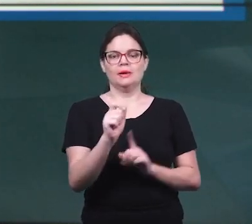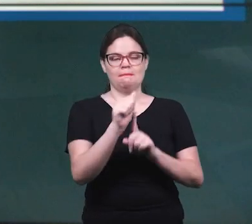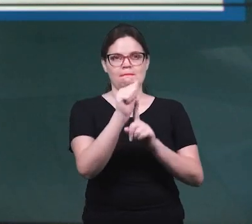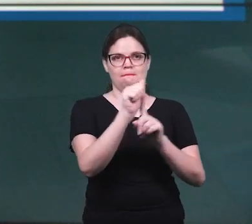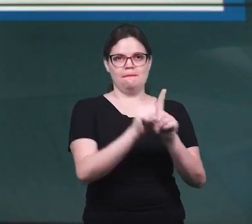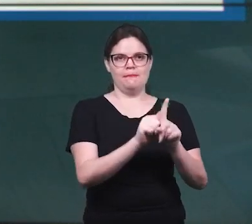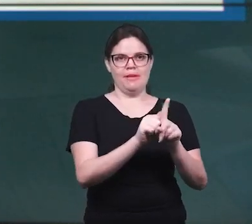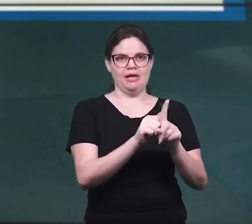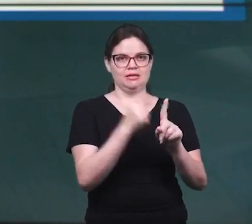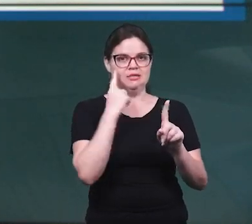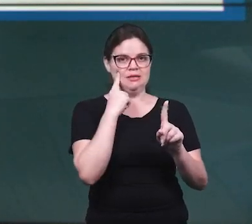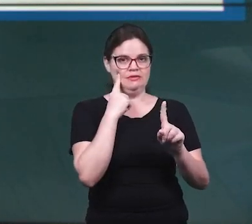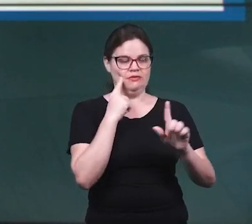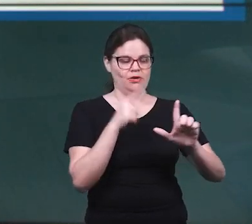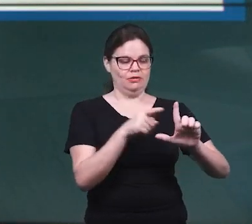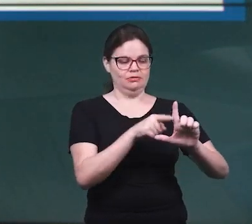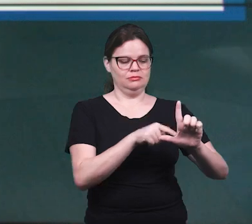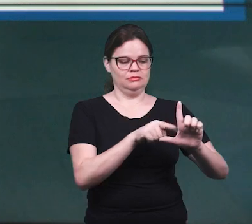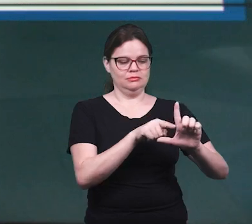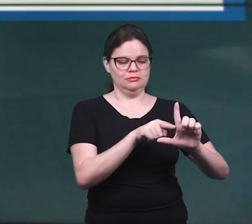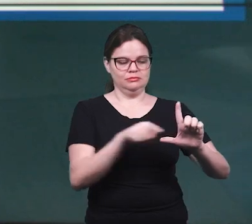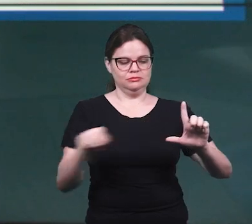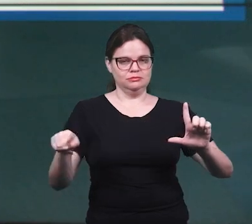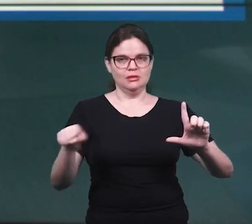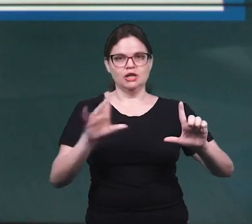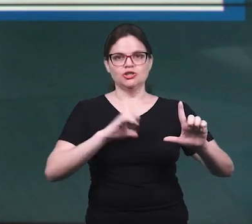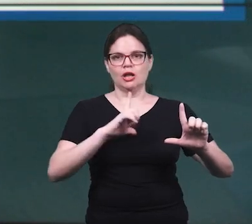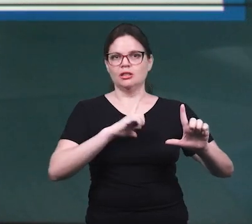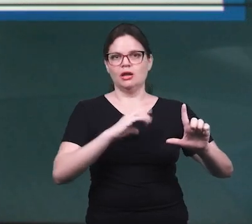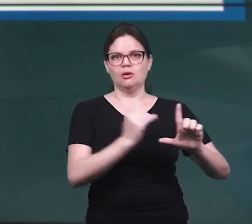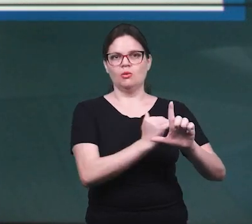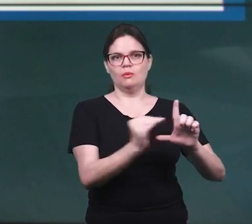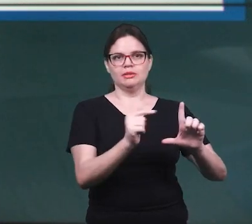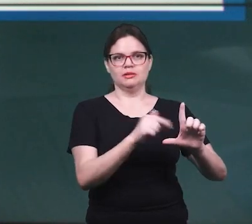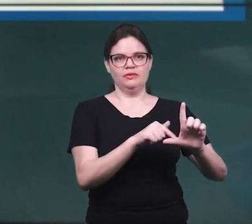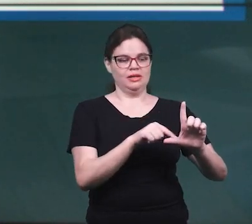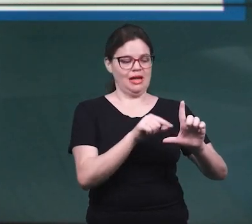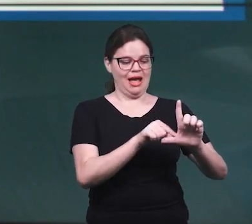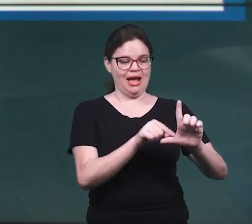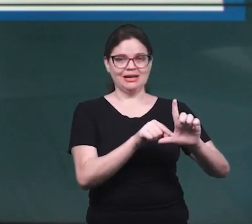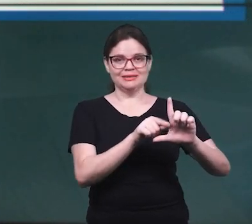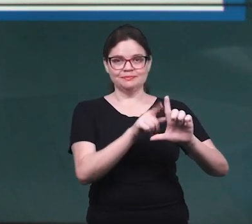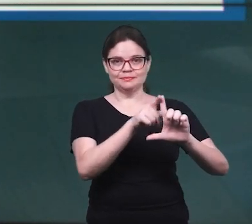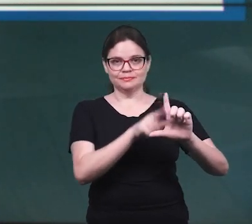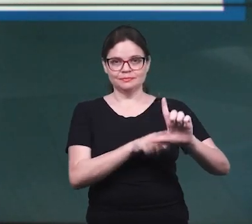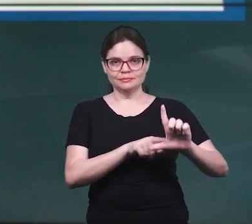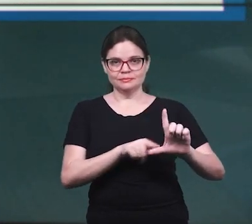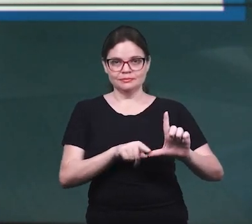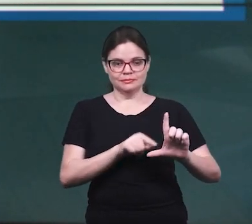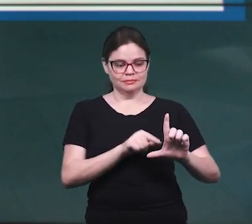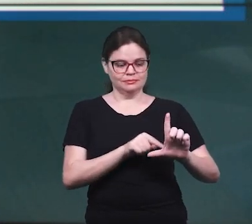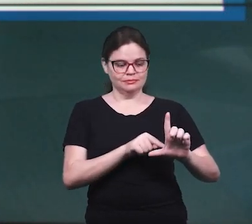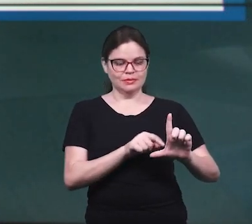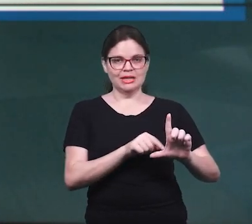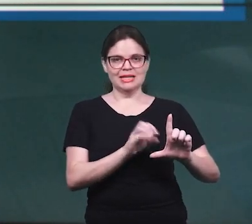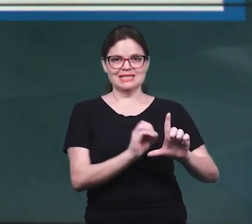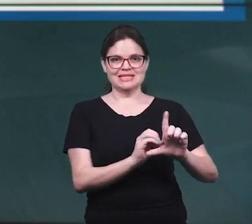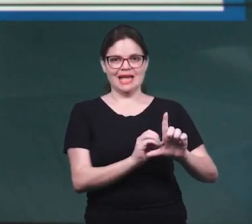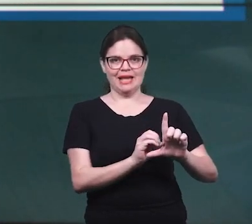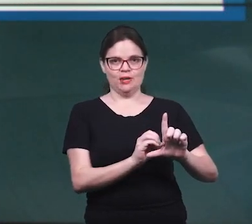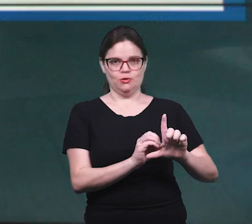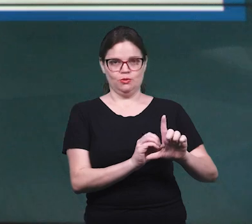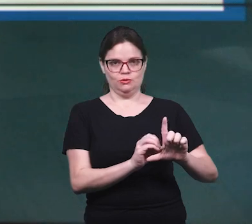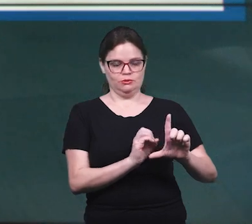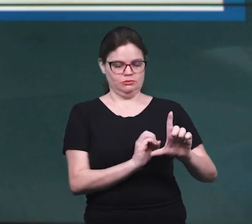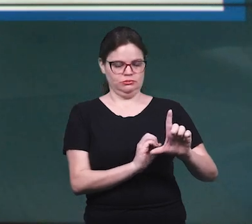aqui, você já inicia devendo. No ponto zero, você já está devendo. Essa marca de 75 é um número